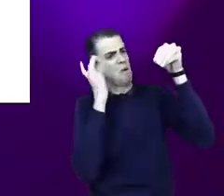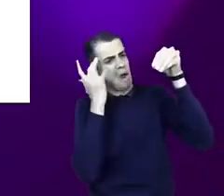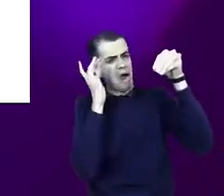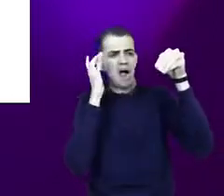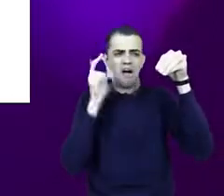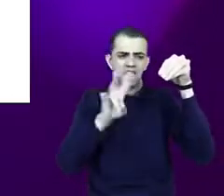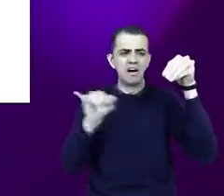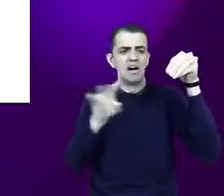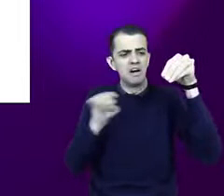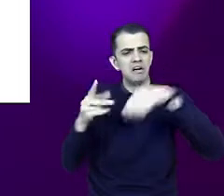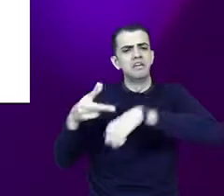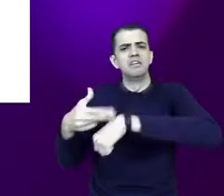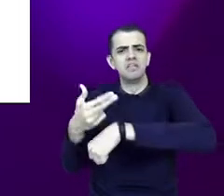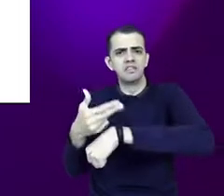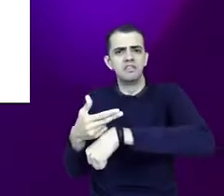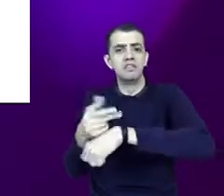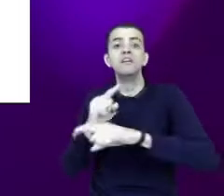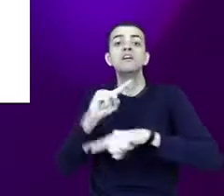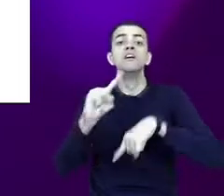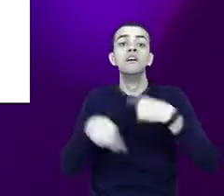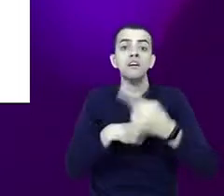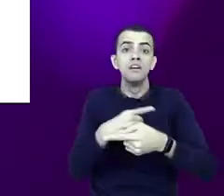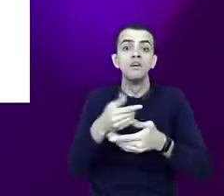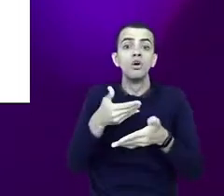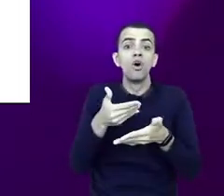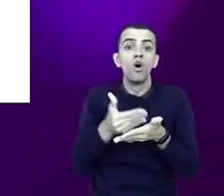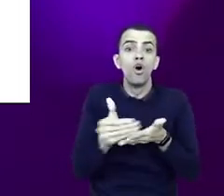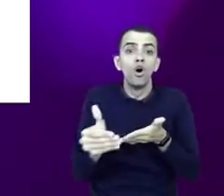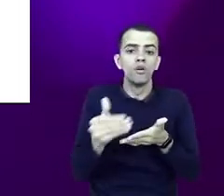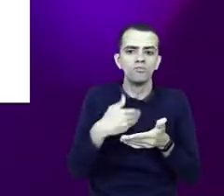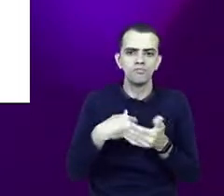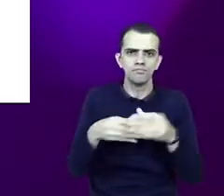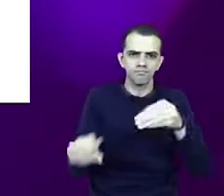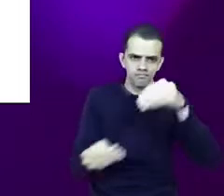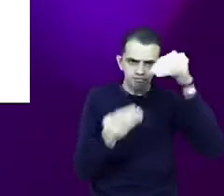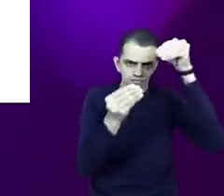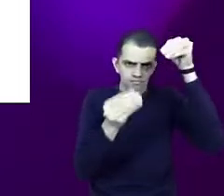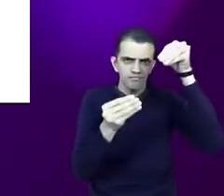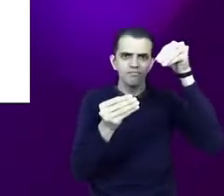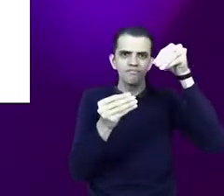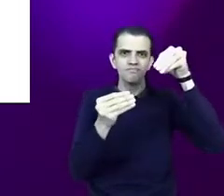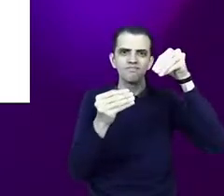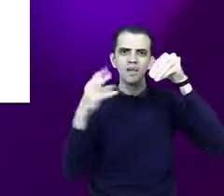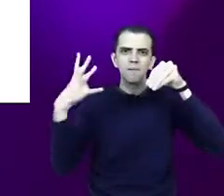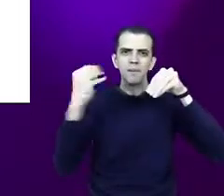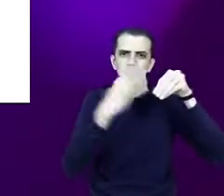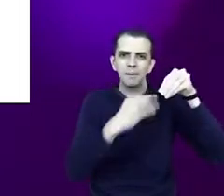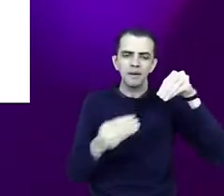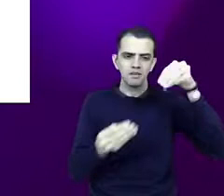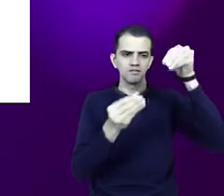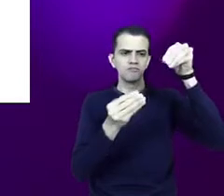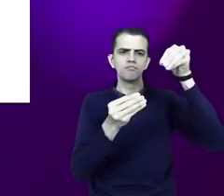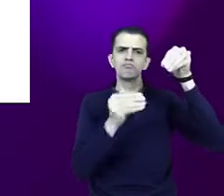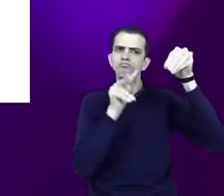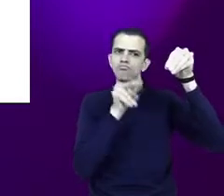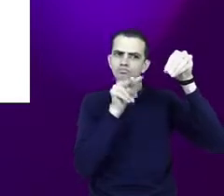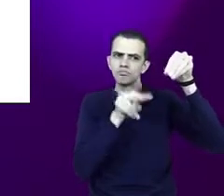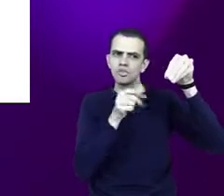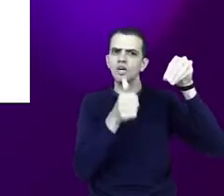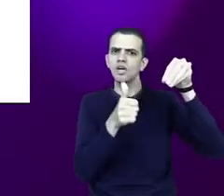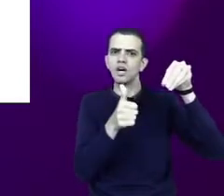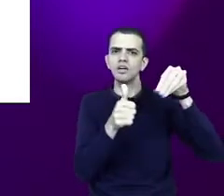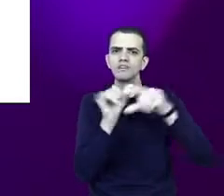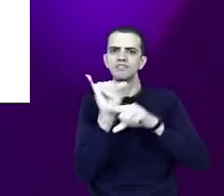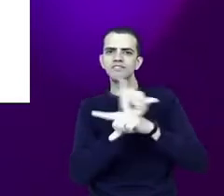tenho que fazer. Depois começamos a planejar olhando as radiografias e os resultados começaram a melhorar, né, com os